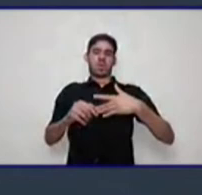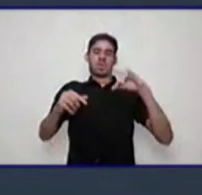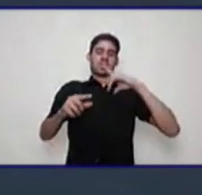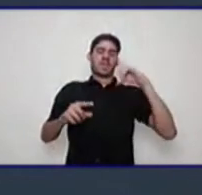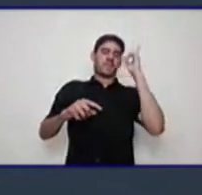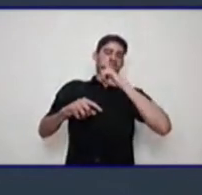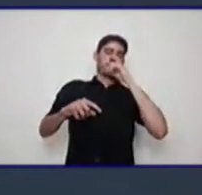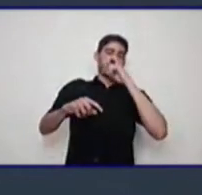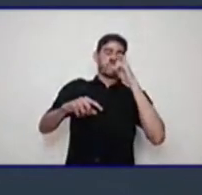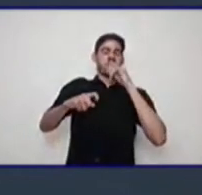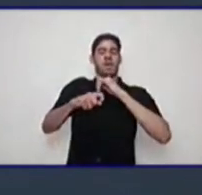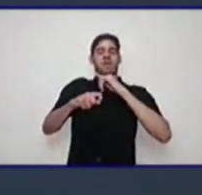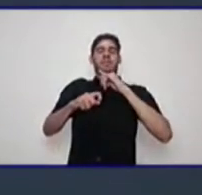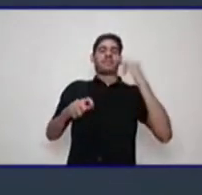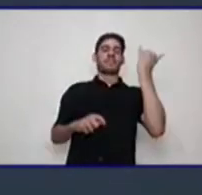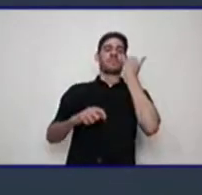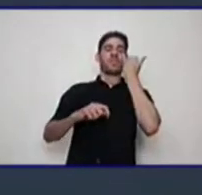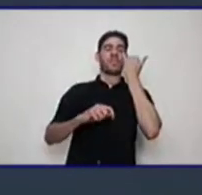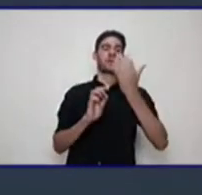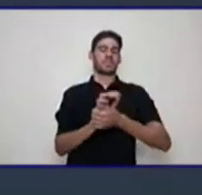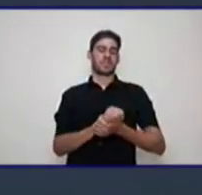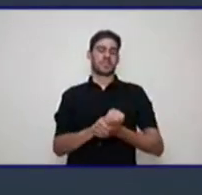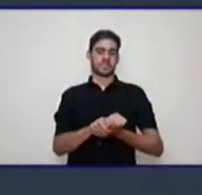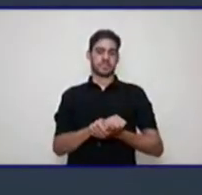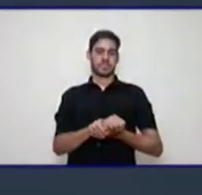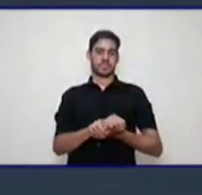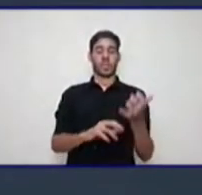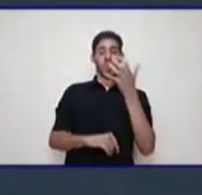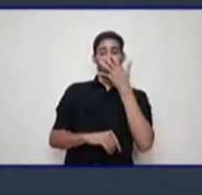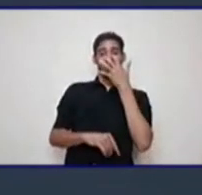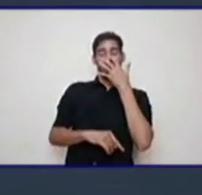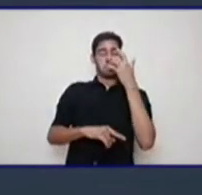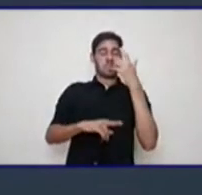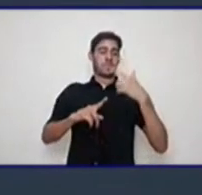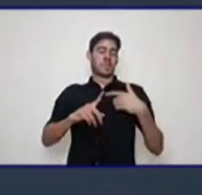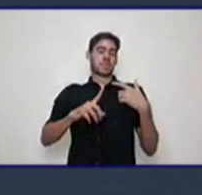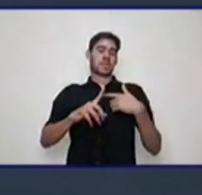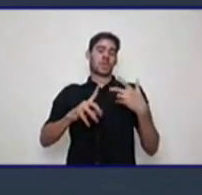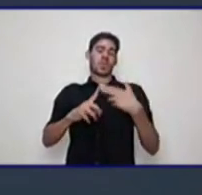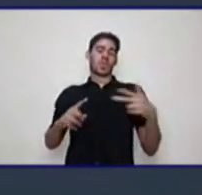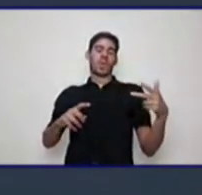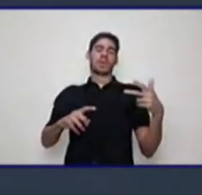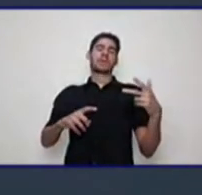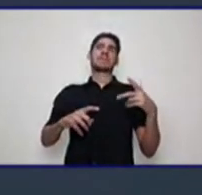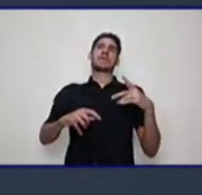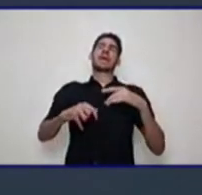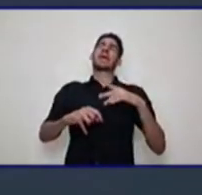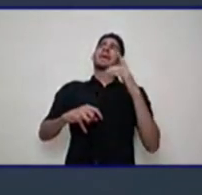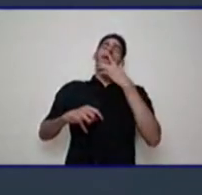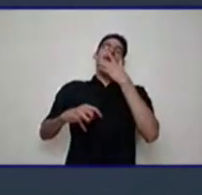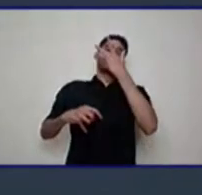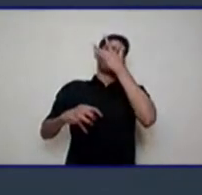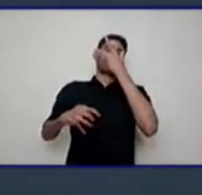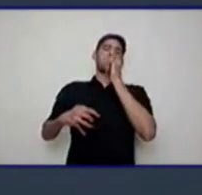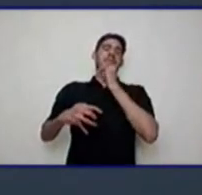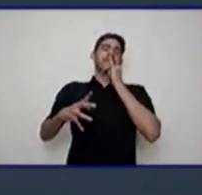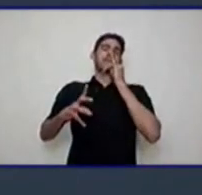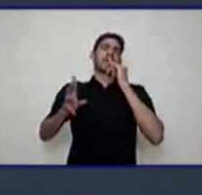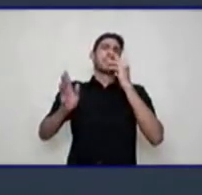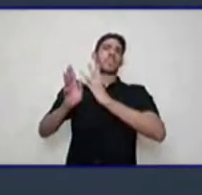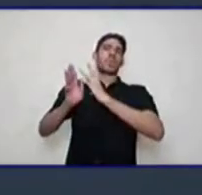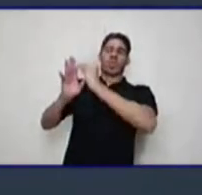falsa. A observância de parâmetros como o emissor, o conteúdo